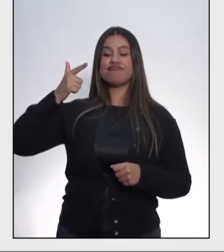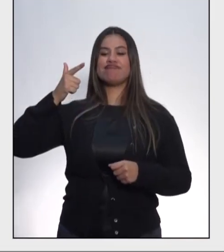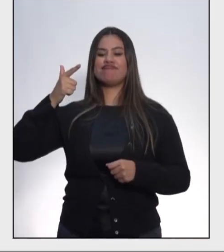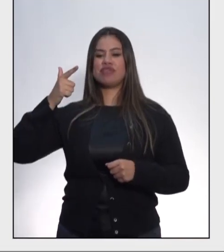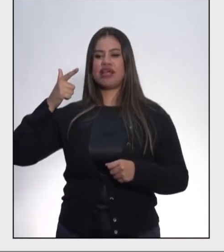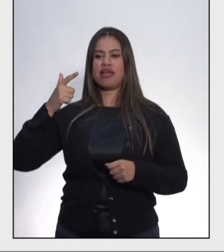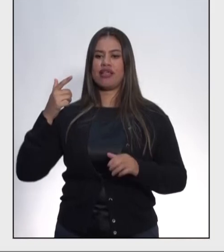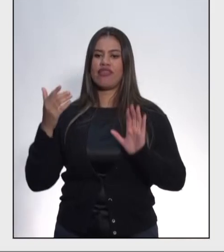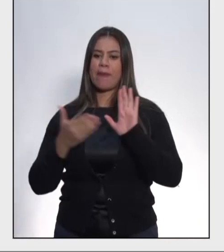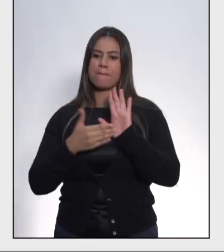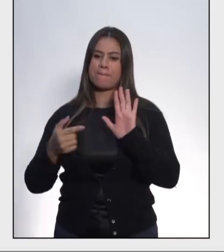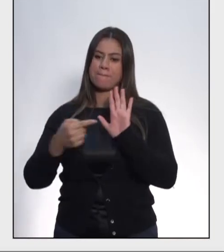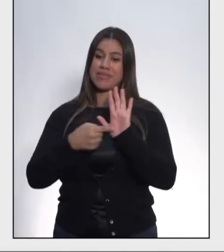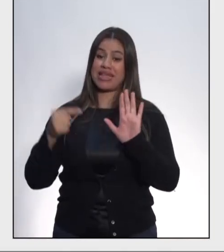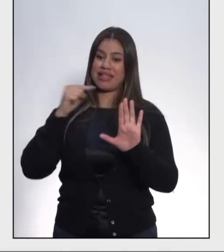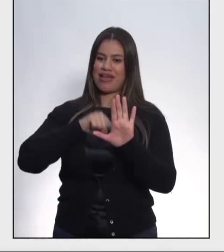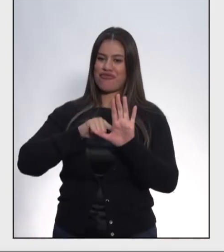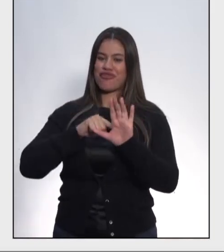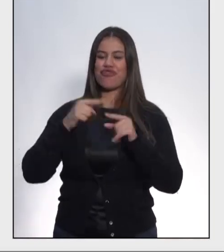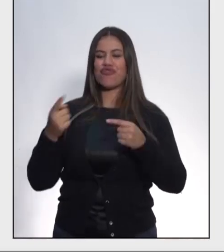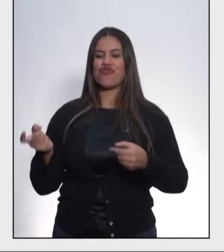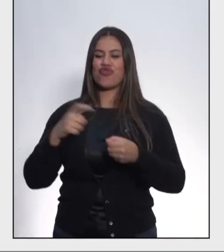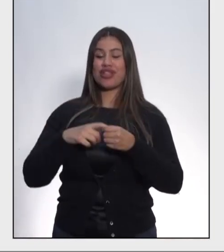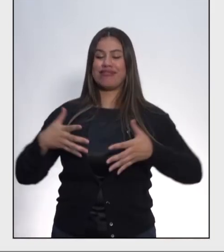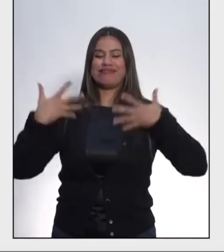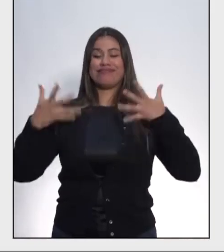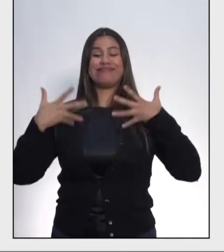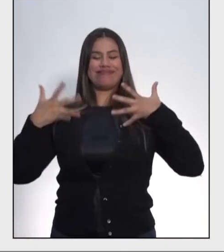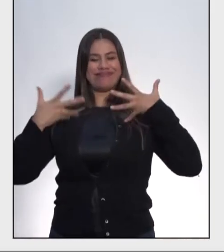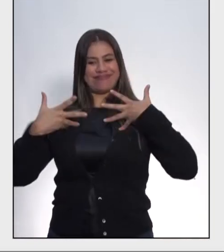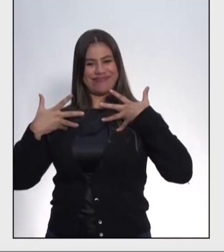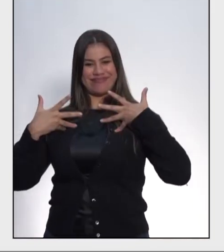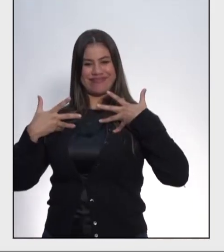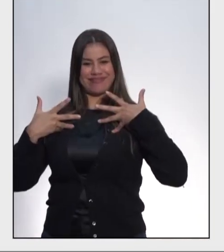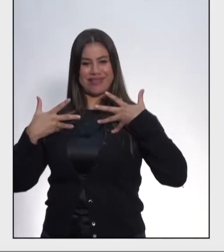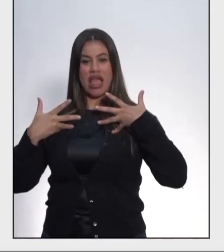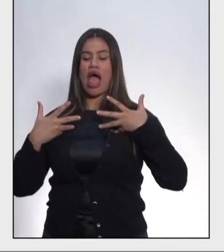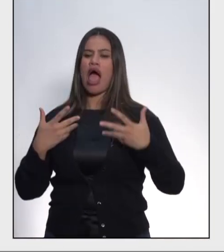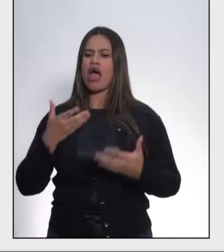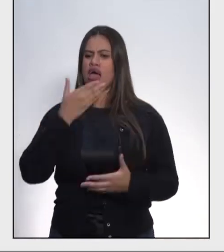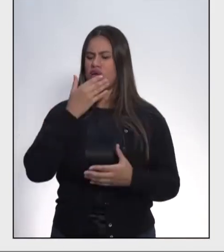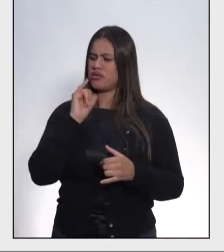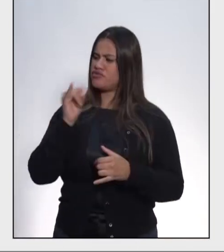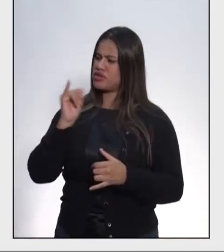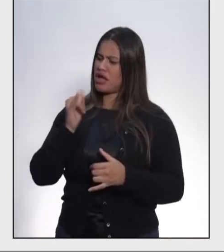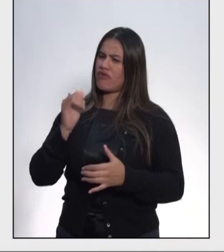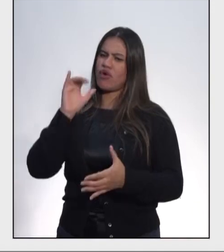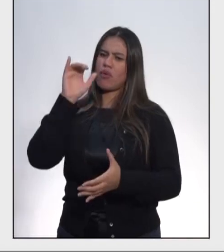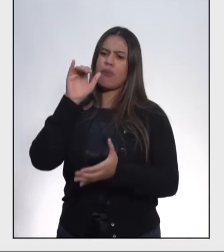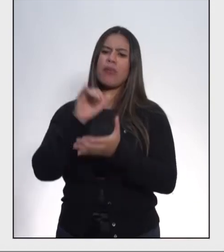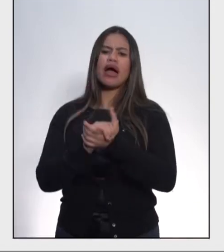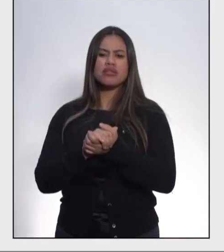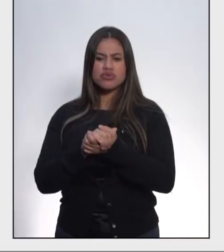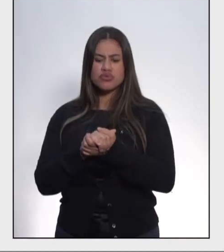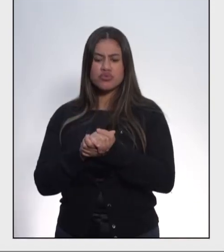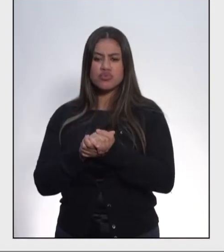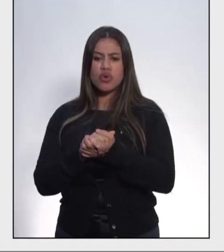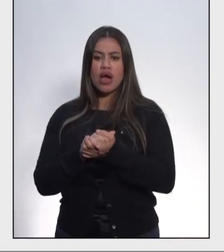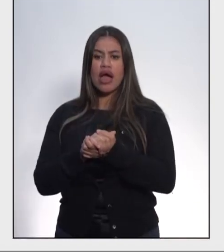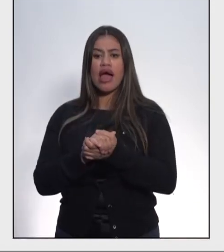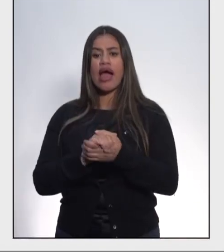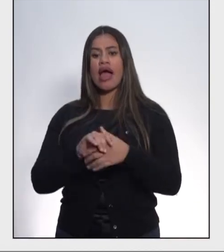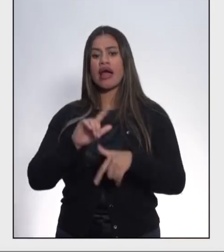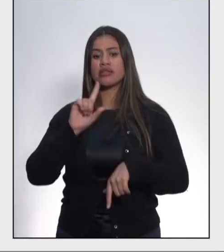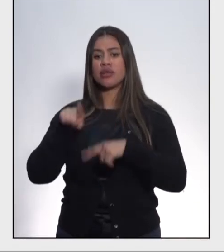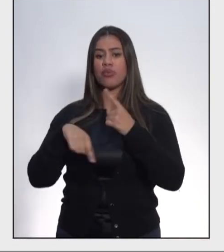aqui. Voltava meio alegrinha, tal, né? Contaram para o marido. E o marido, sem a menor anestesia, né? Contaram para ele sem anestesia. E aí o que aconteceu? Ela foi